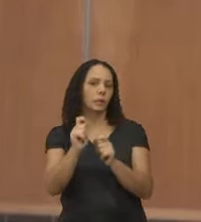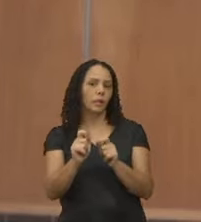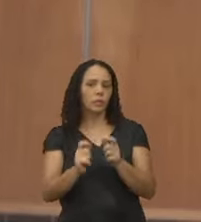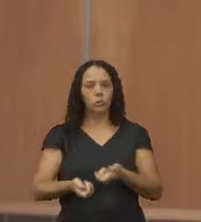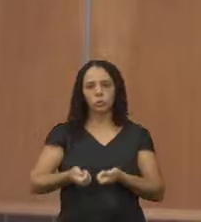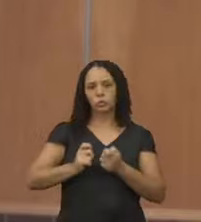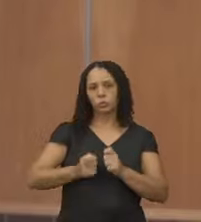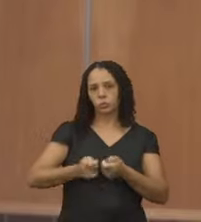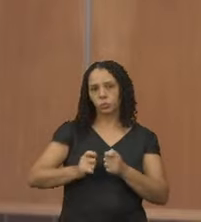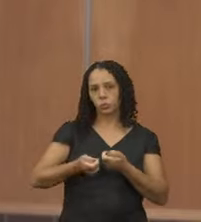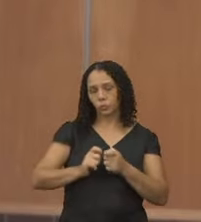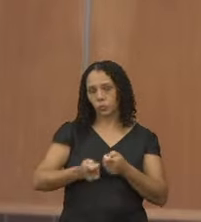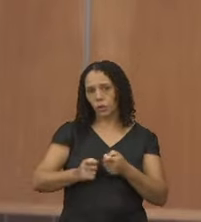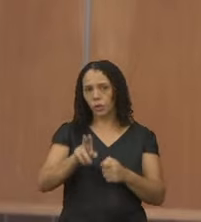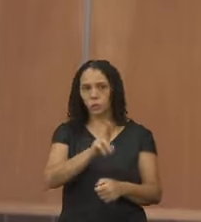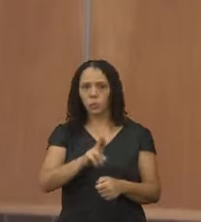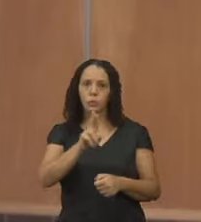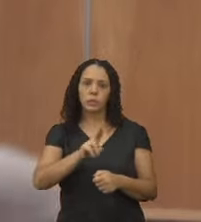que